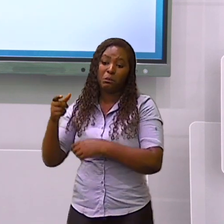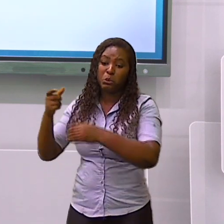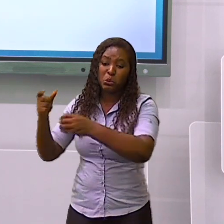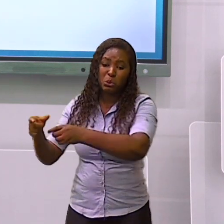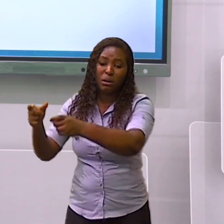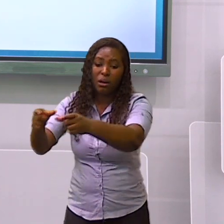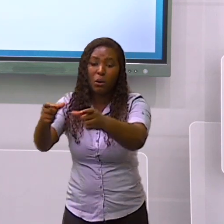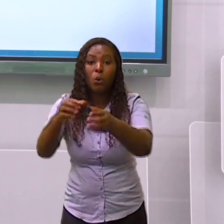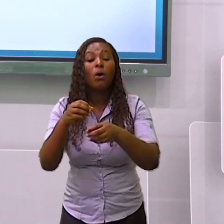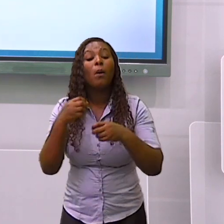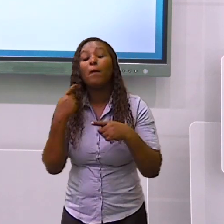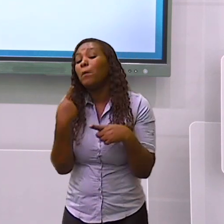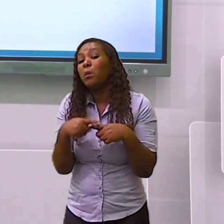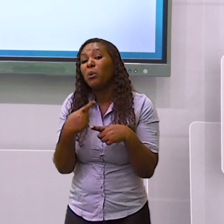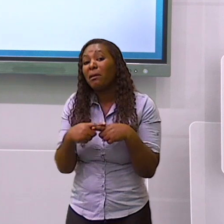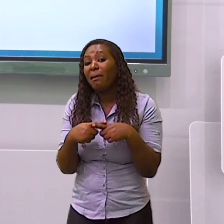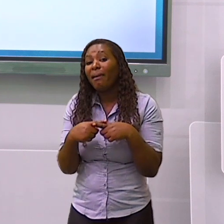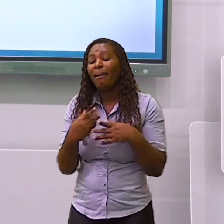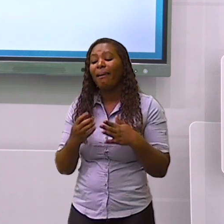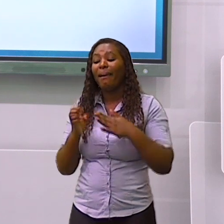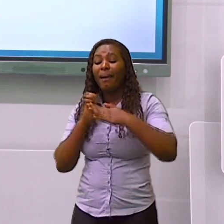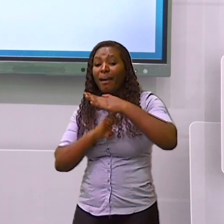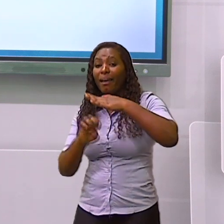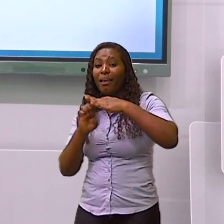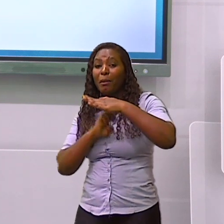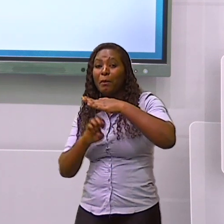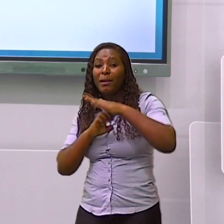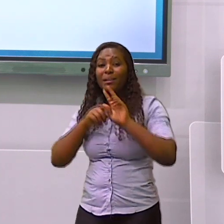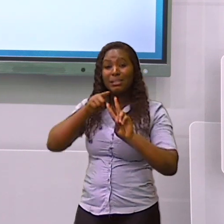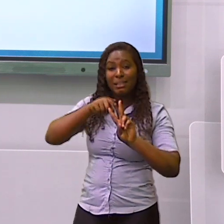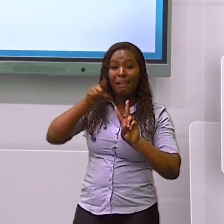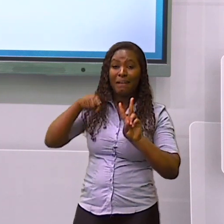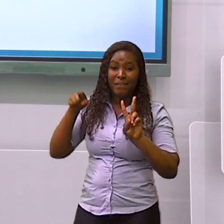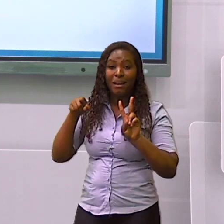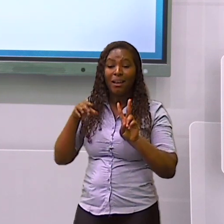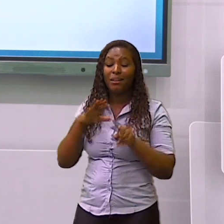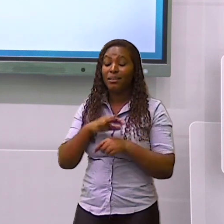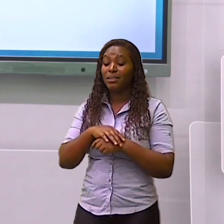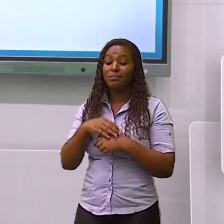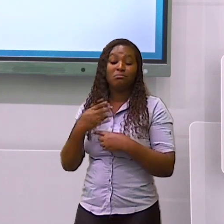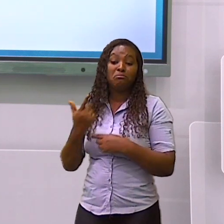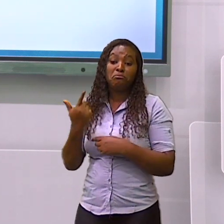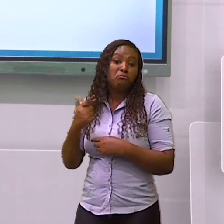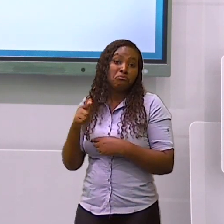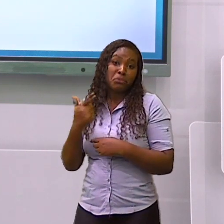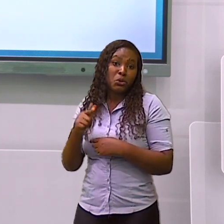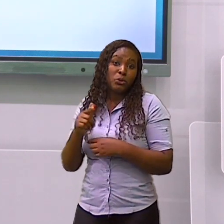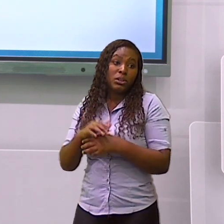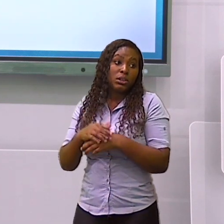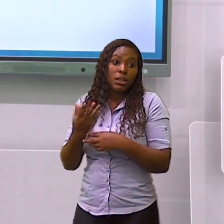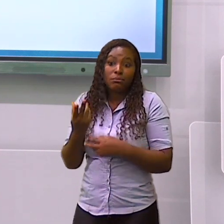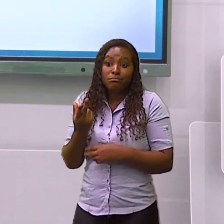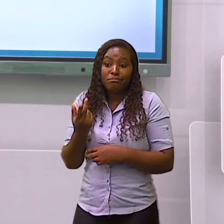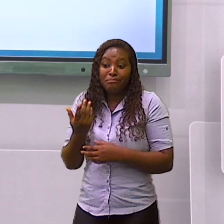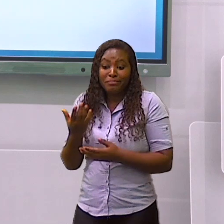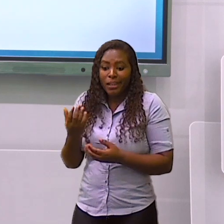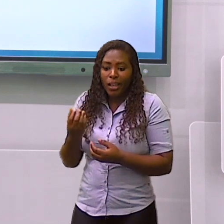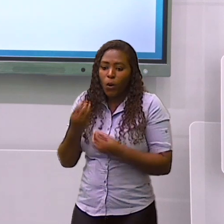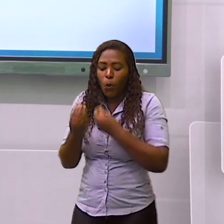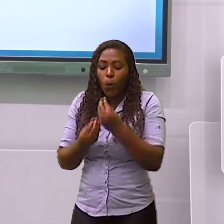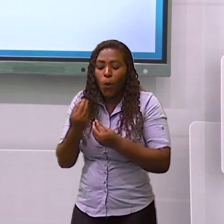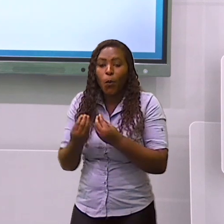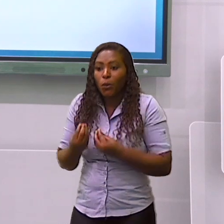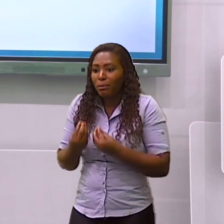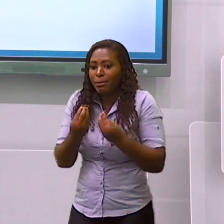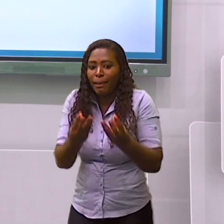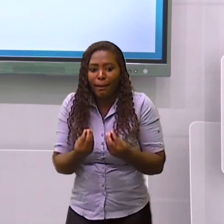suficiente para ser doada, tá? Então, os moradores, eles se aglomeravam horas em fila para conseguir a